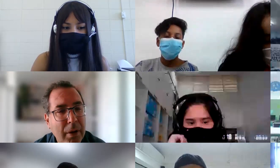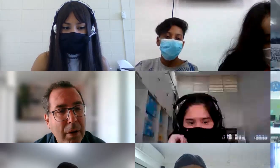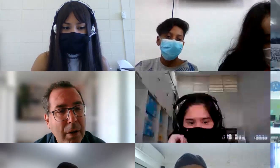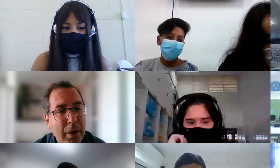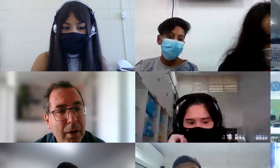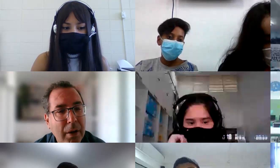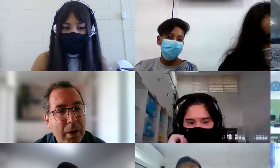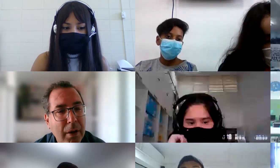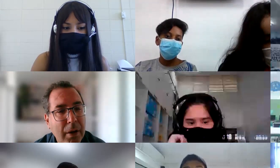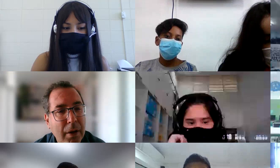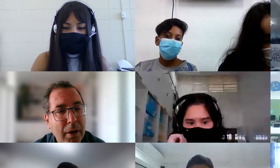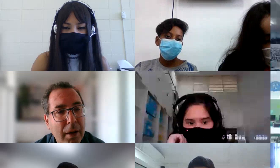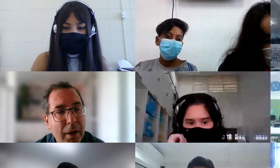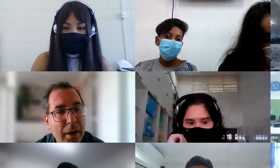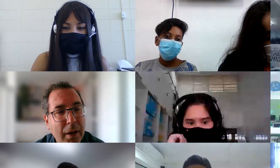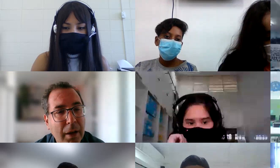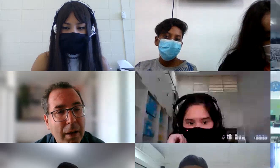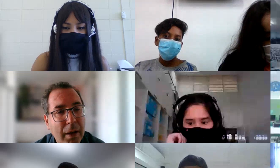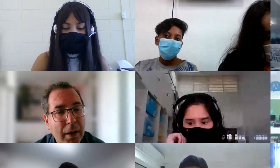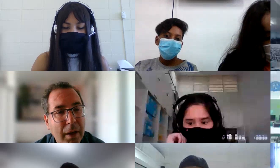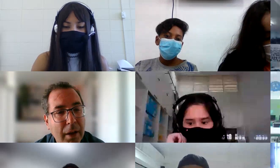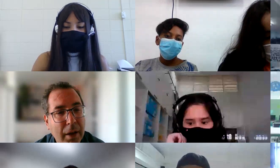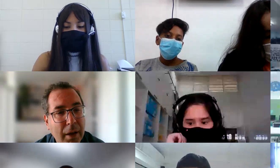bem interessante.